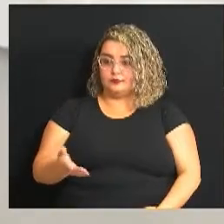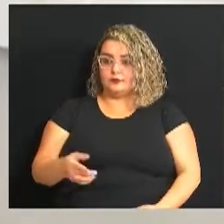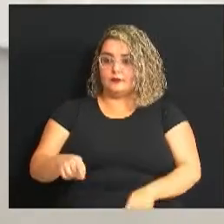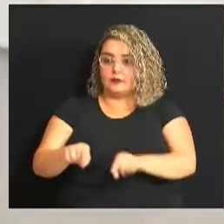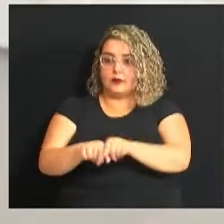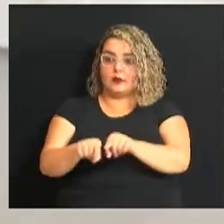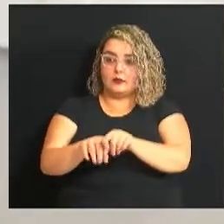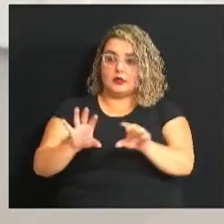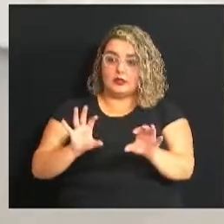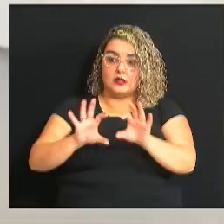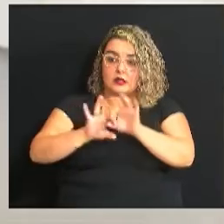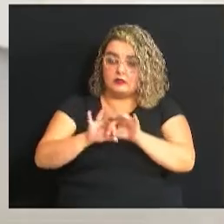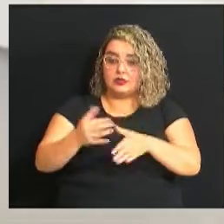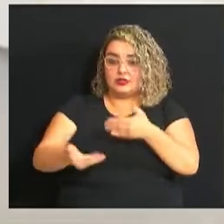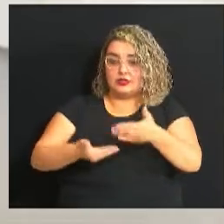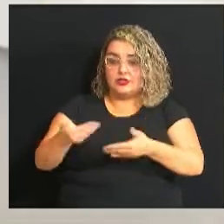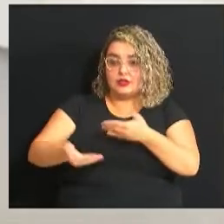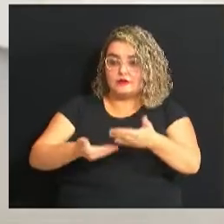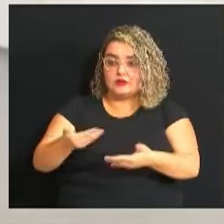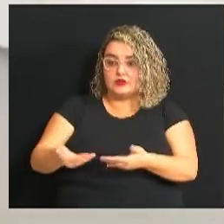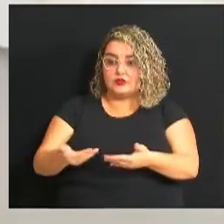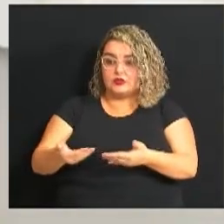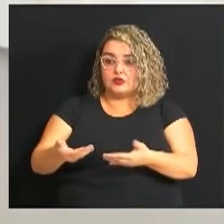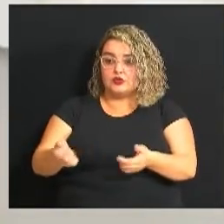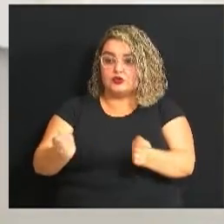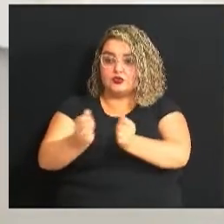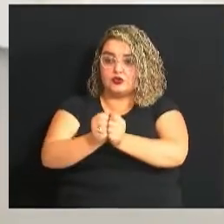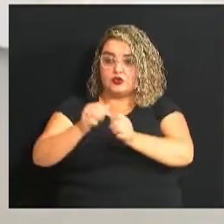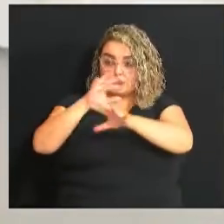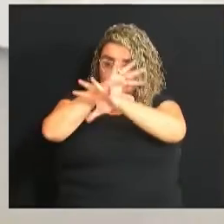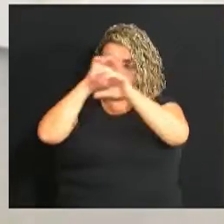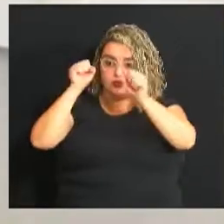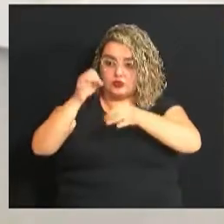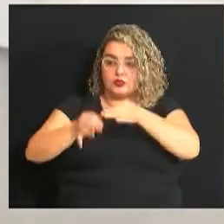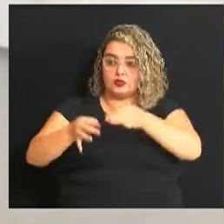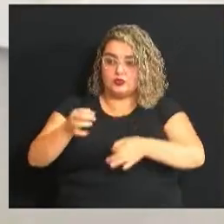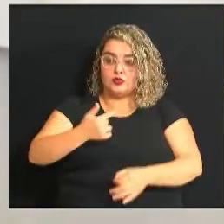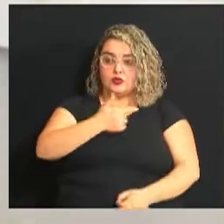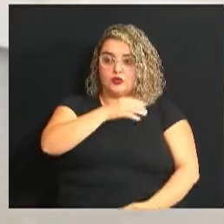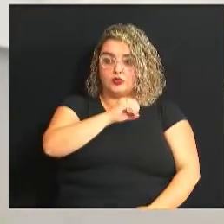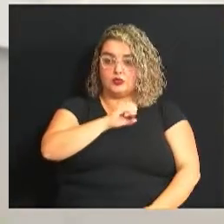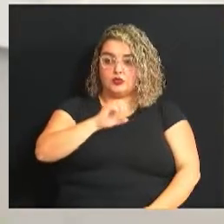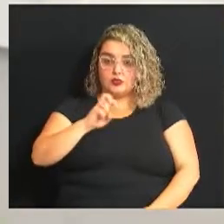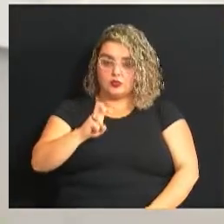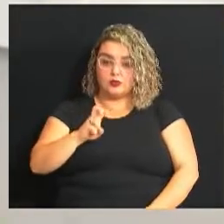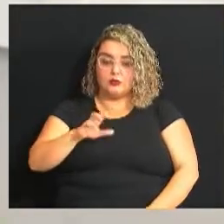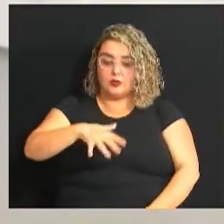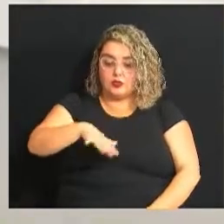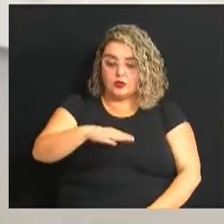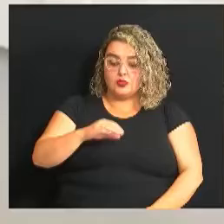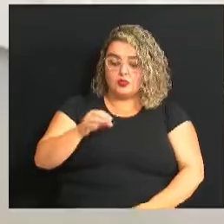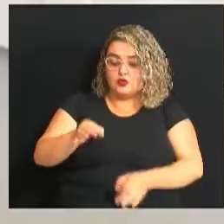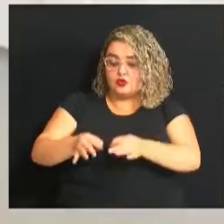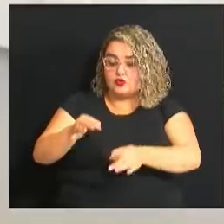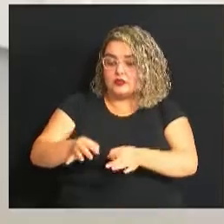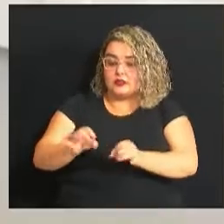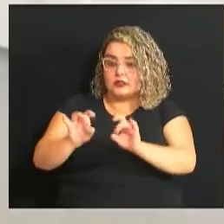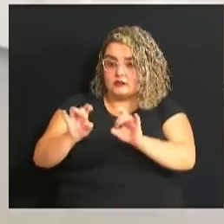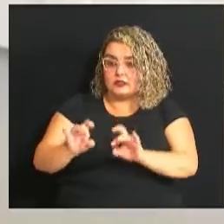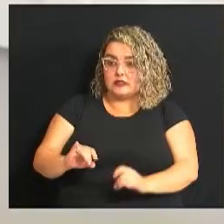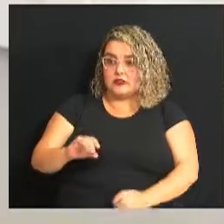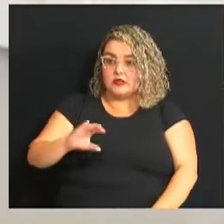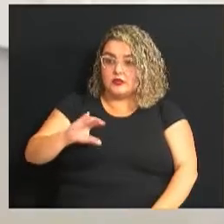convênio em termos de serviços, né, firmado com o Tribunal de Justiça desde 2005 para o Juizado Especial Cível, o que as pessoas chamavam no passado